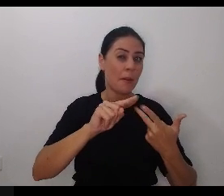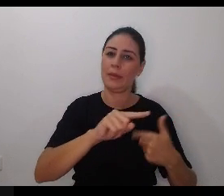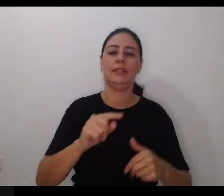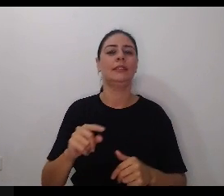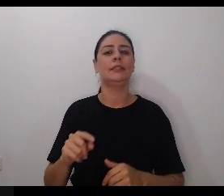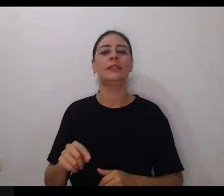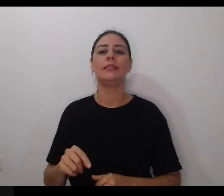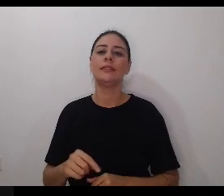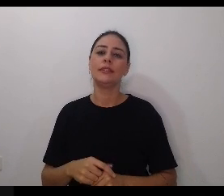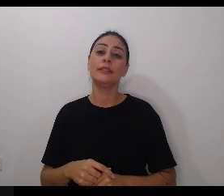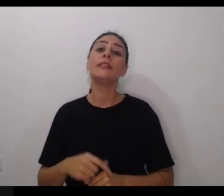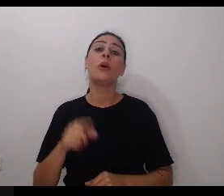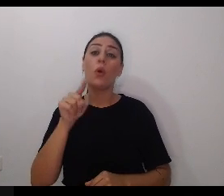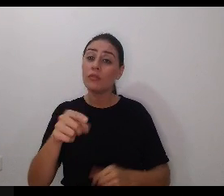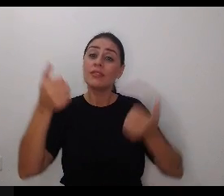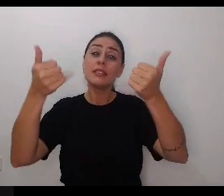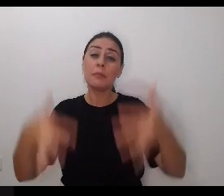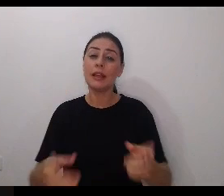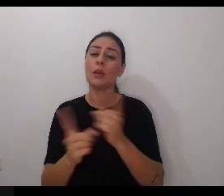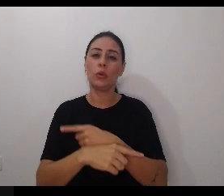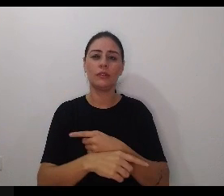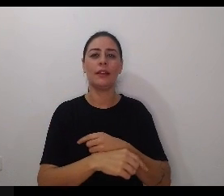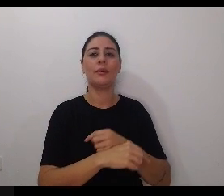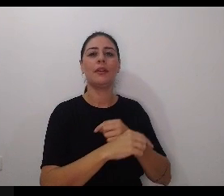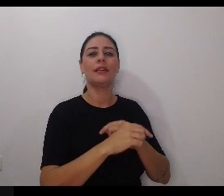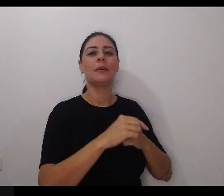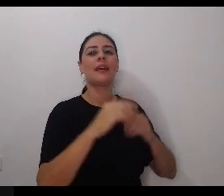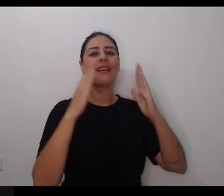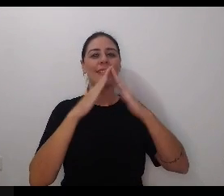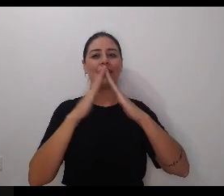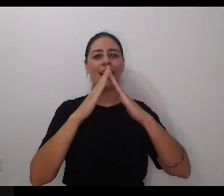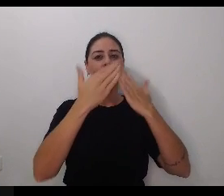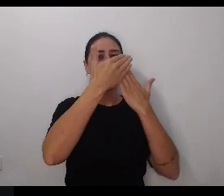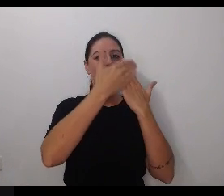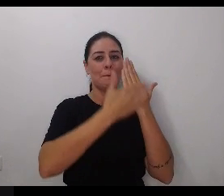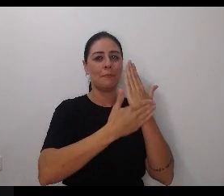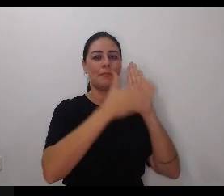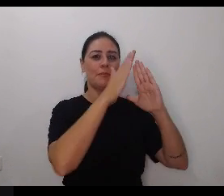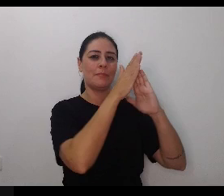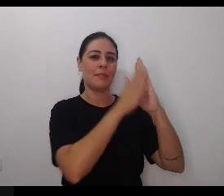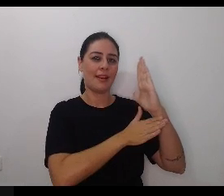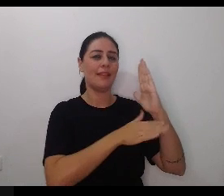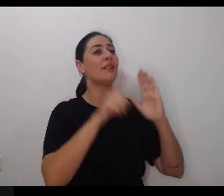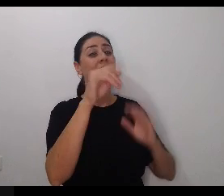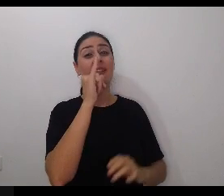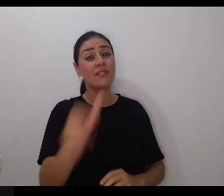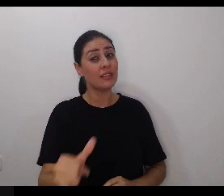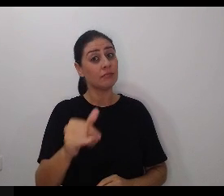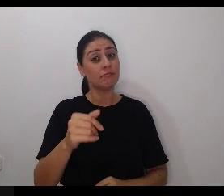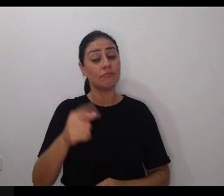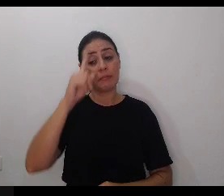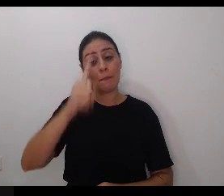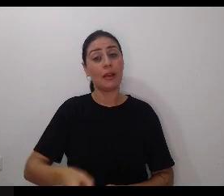ao invés do que ela não pode fazer, né? Dar opções para ela. Então, não pode riscar a parede? Pode riscar aqui no papel, né? Ao invés de falar, não risque